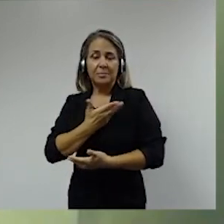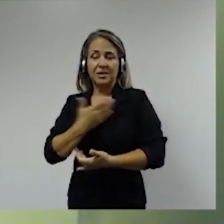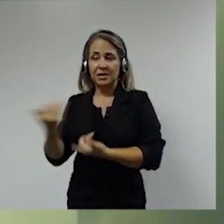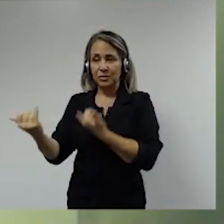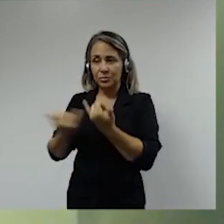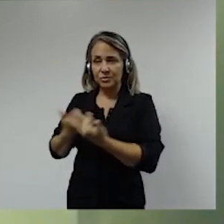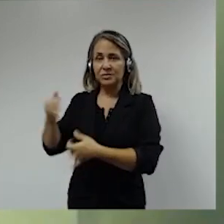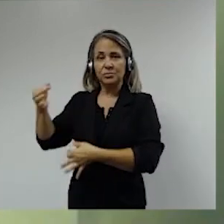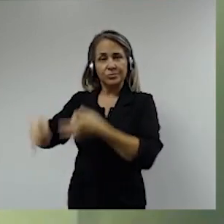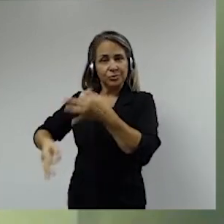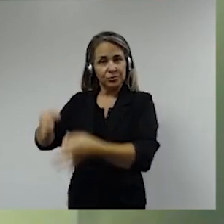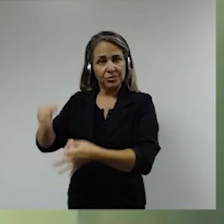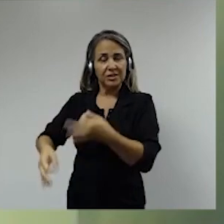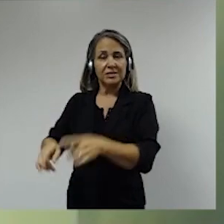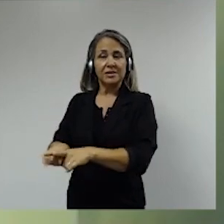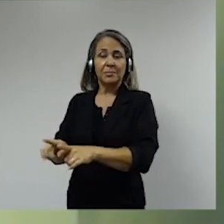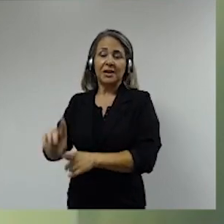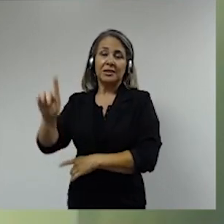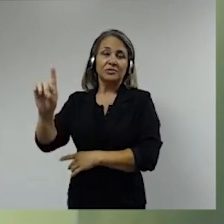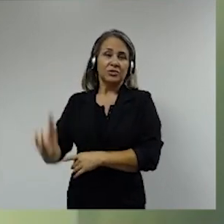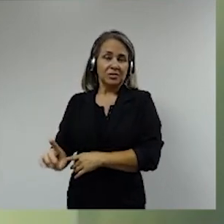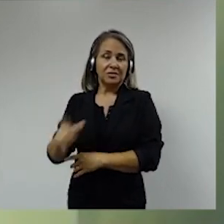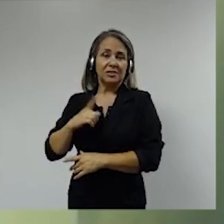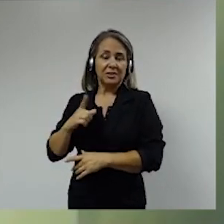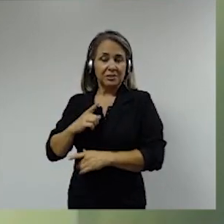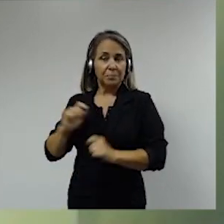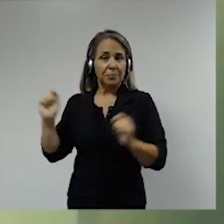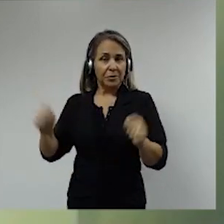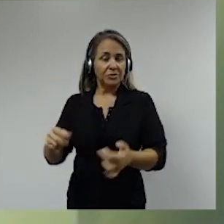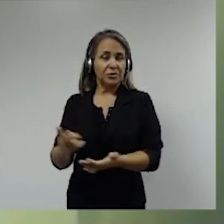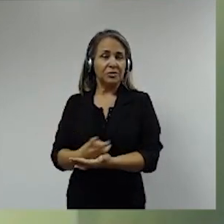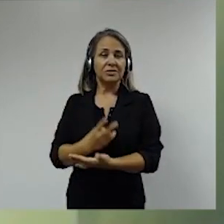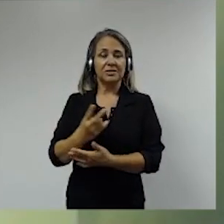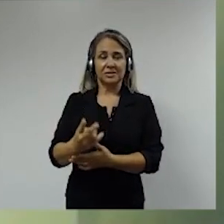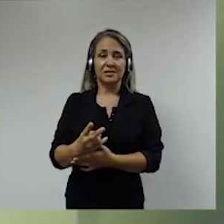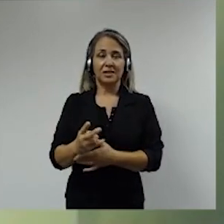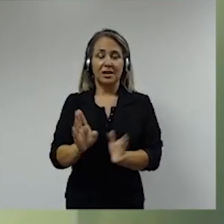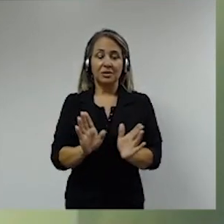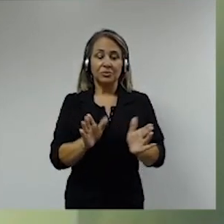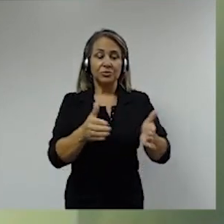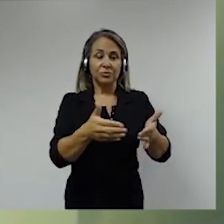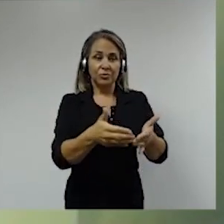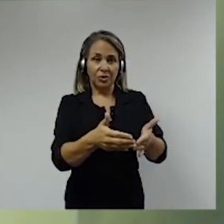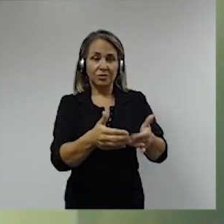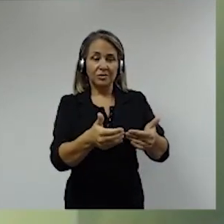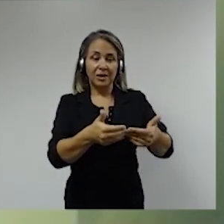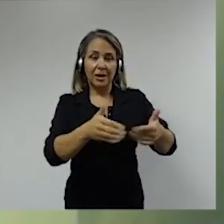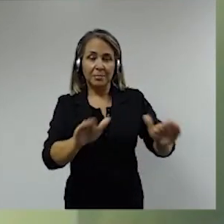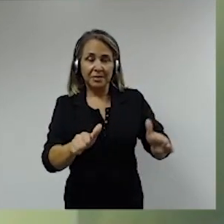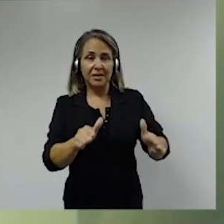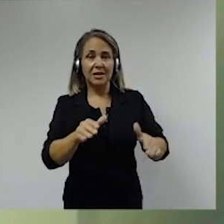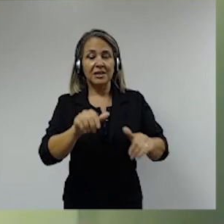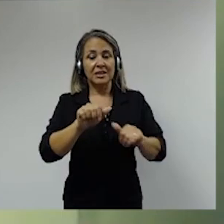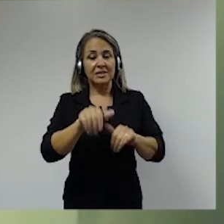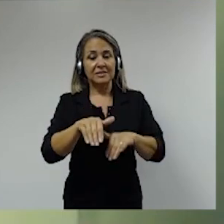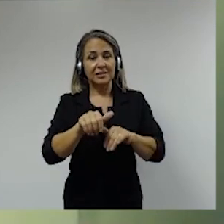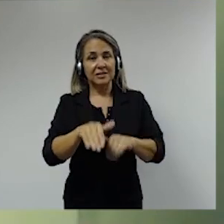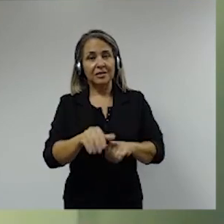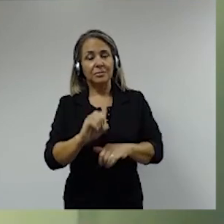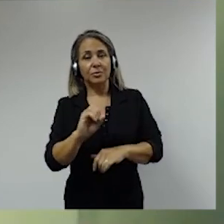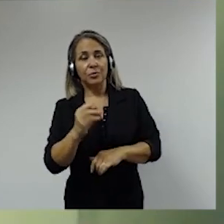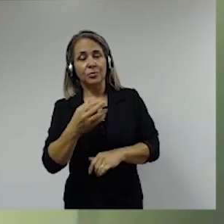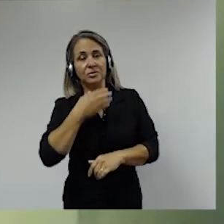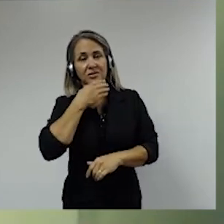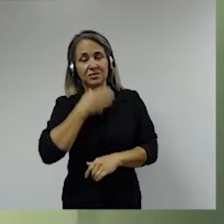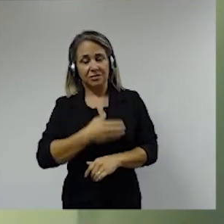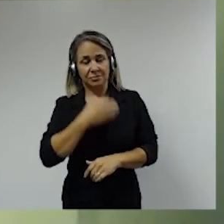juízes, inclusive, ou mesmo diretores, que há uma tendência dos fóruns abrir em setembro ou mesmo dezembro. Aí olha a mesma